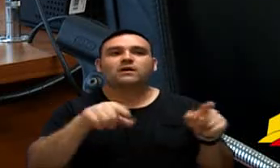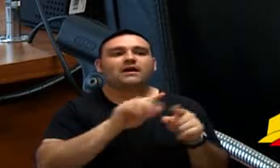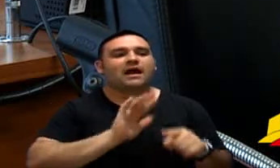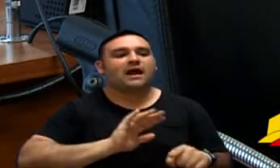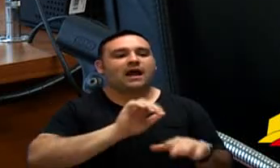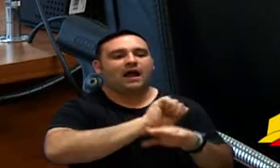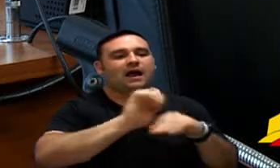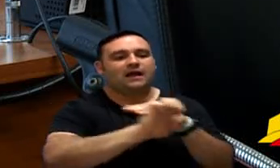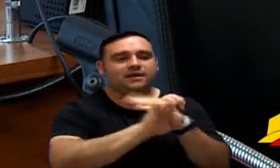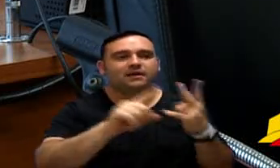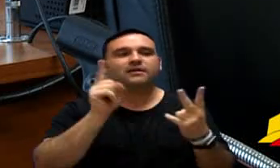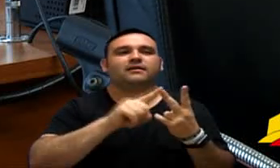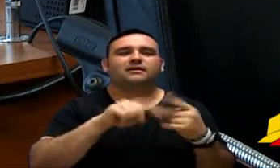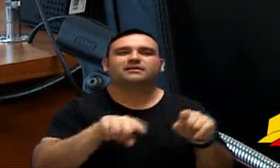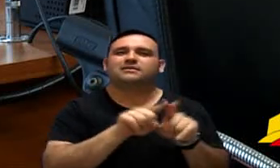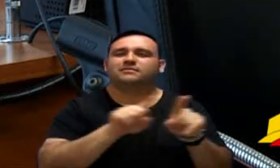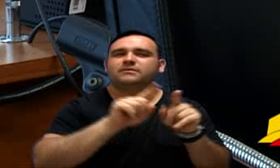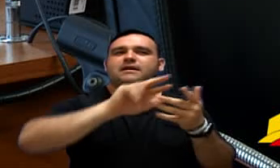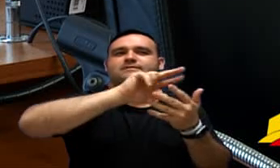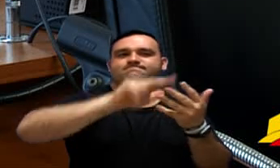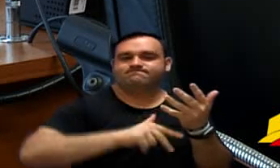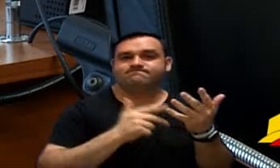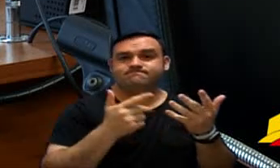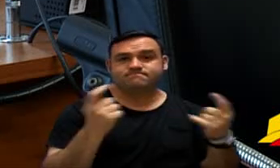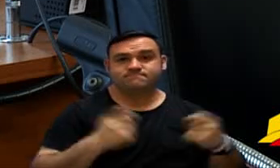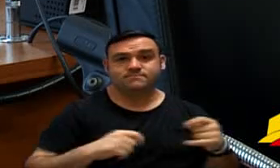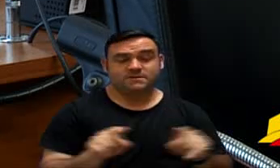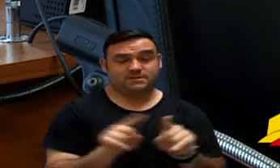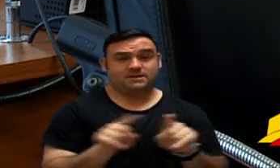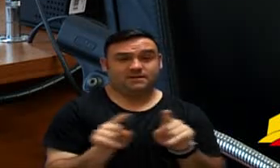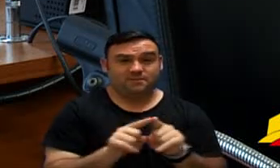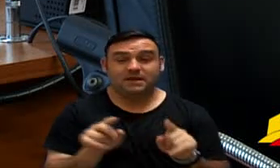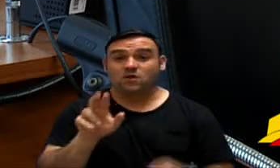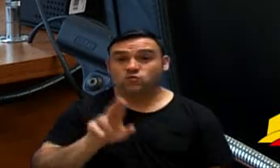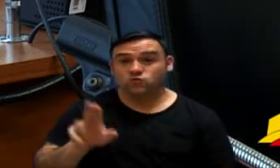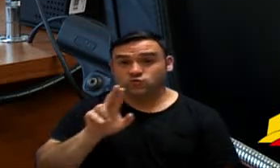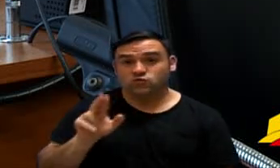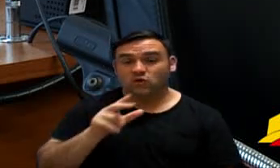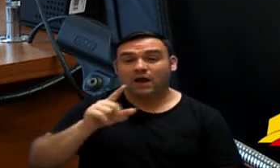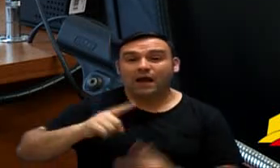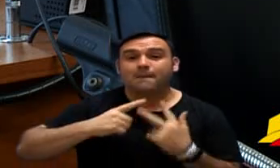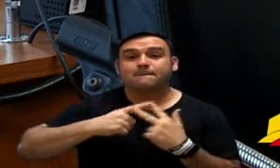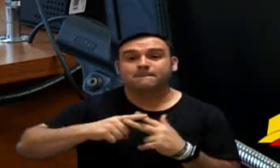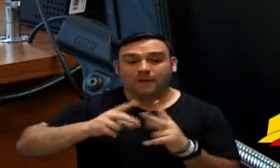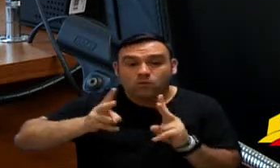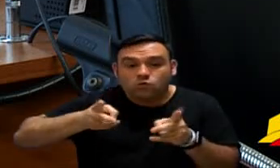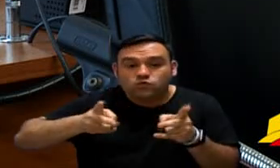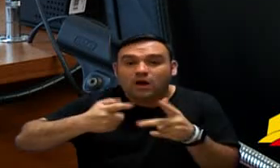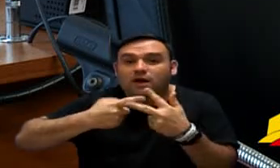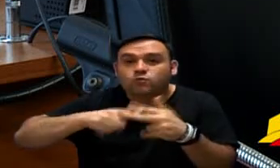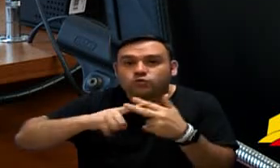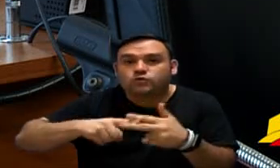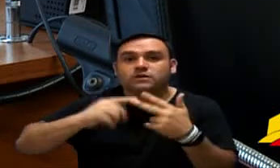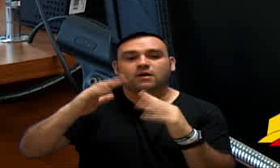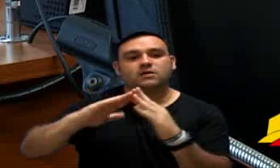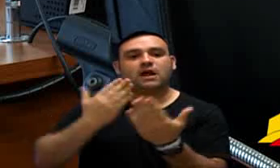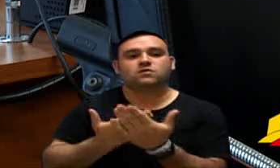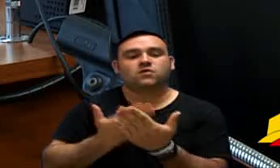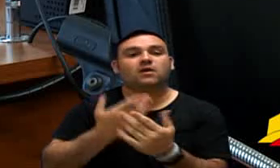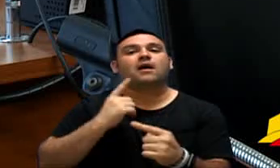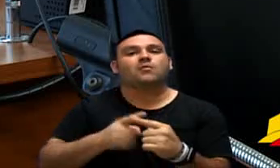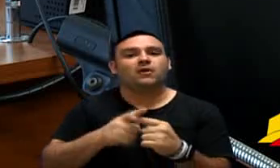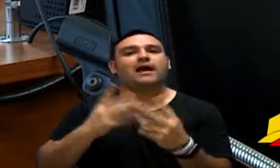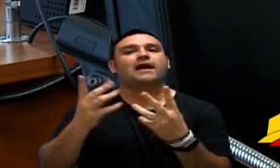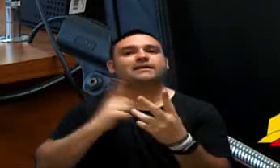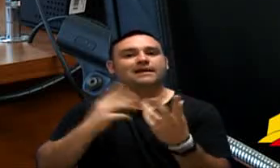auxiliares de educação e assim por diante, né? E a utilização de manutenção das escolas, porque ainda